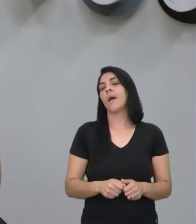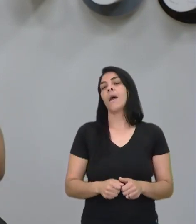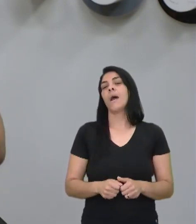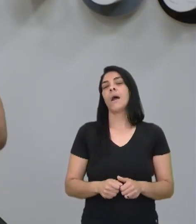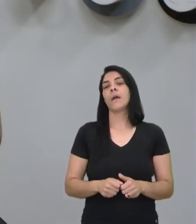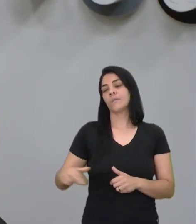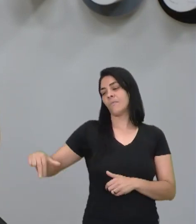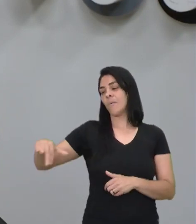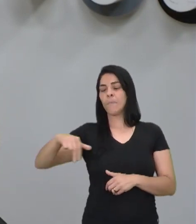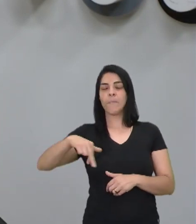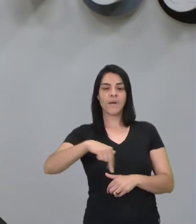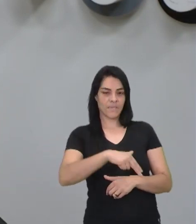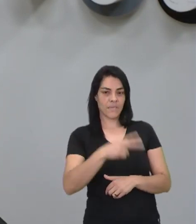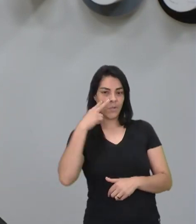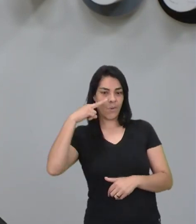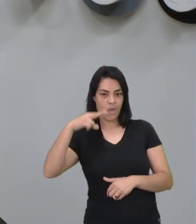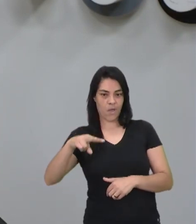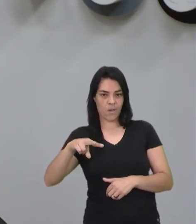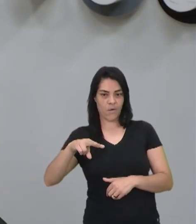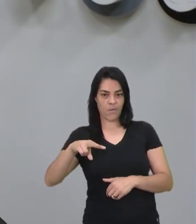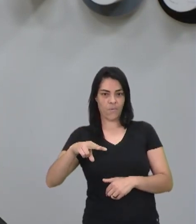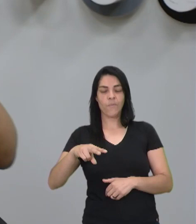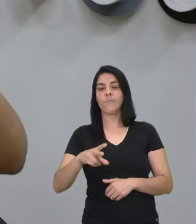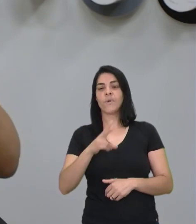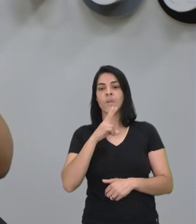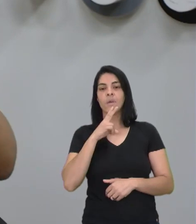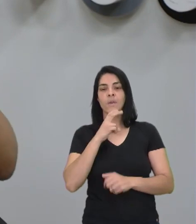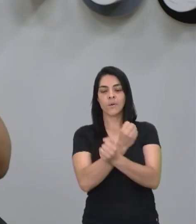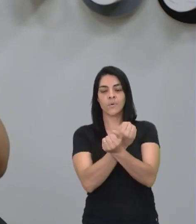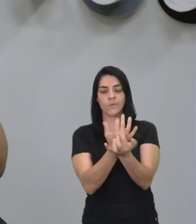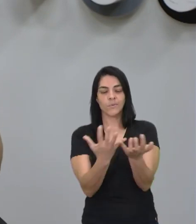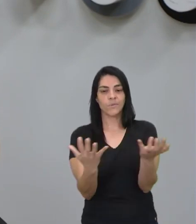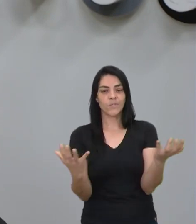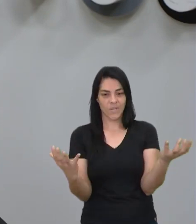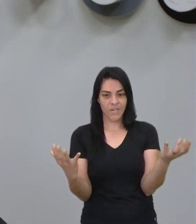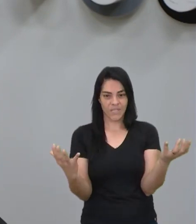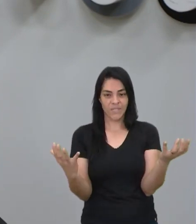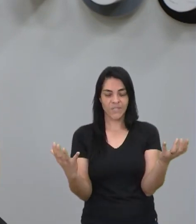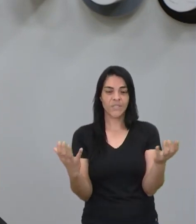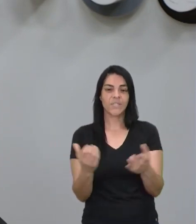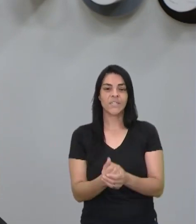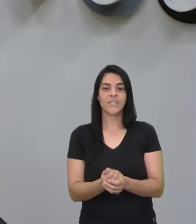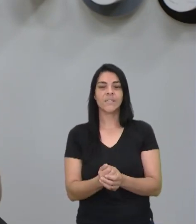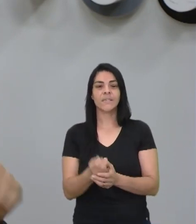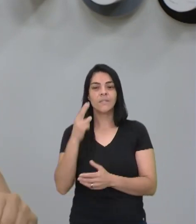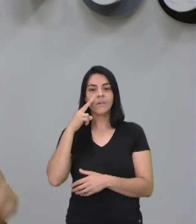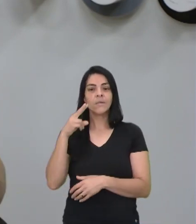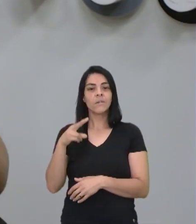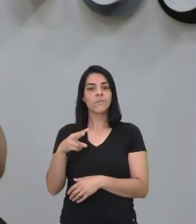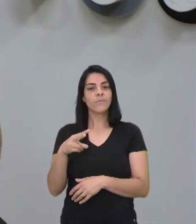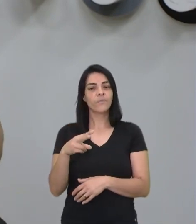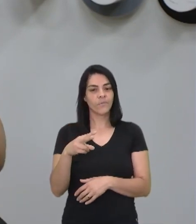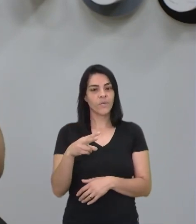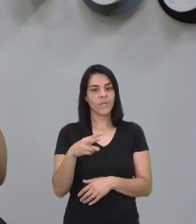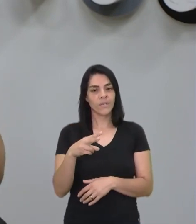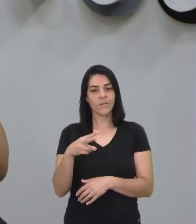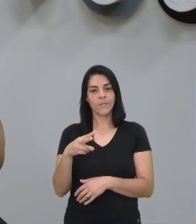e olhei assim, sabe aqueles jardins de prédio, já que a gente tá sempre numa zona urbana aqui em São Paulo, e aí eu olhei e falei assim, eu vi